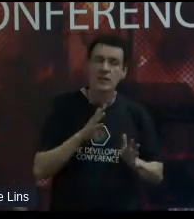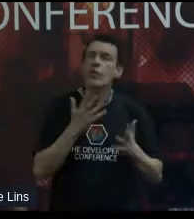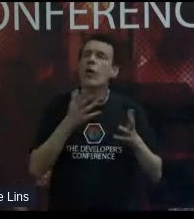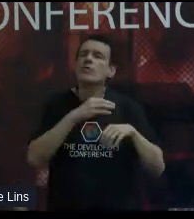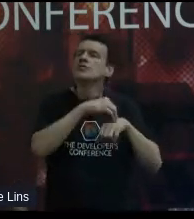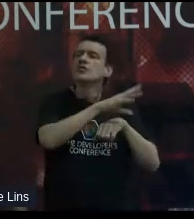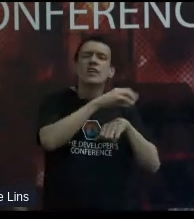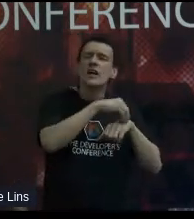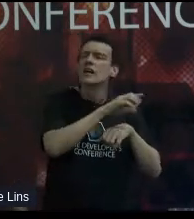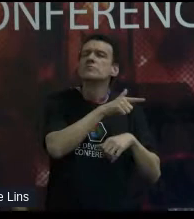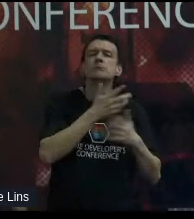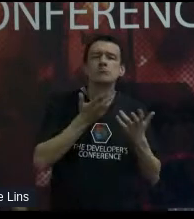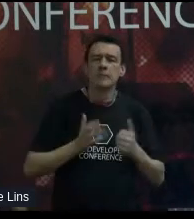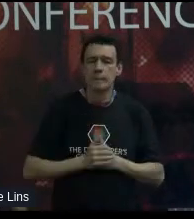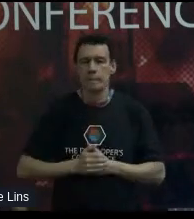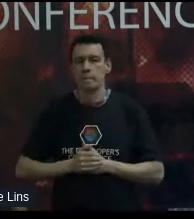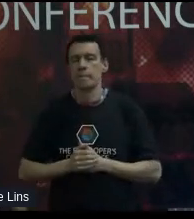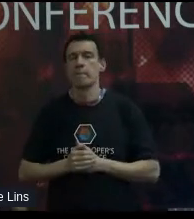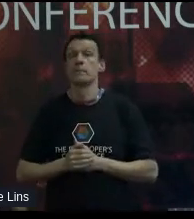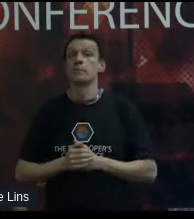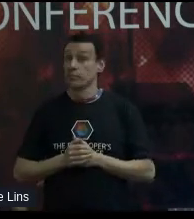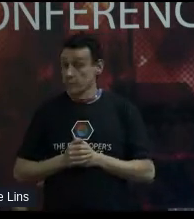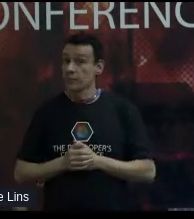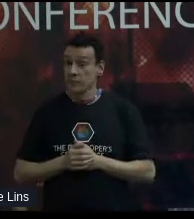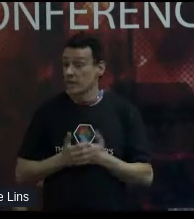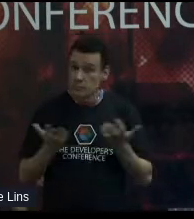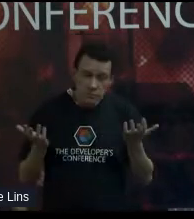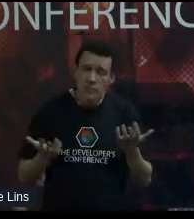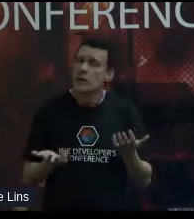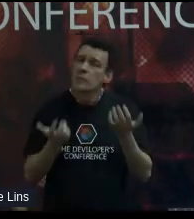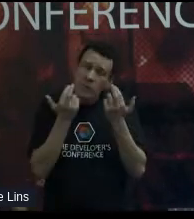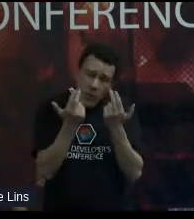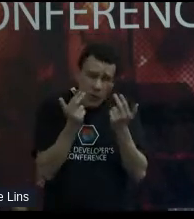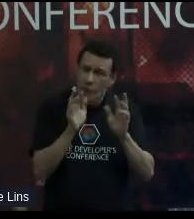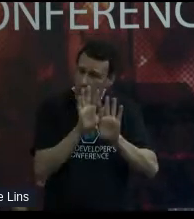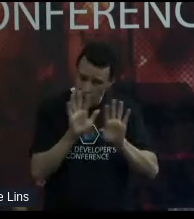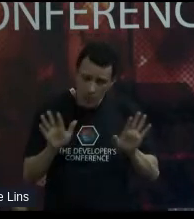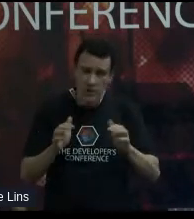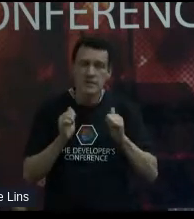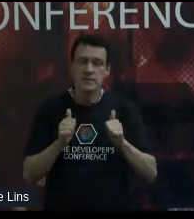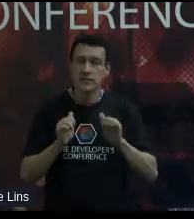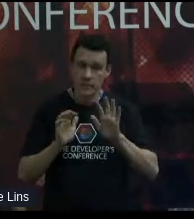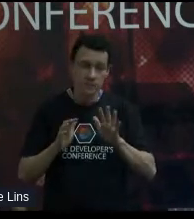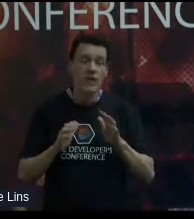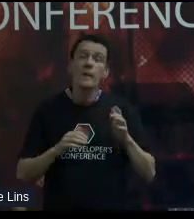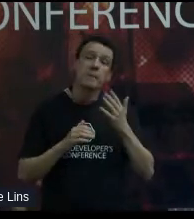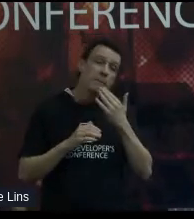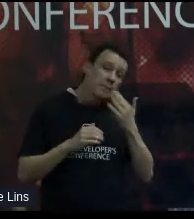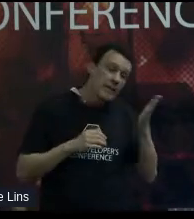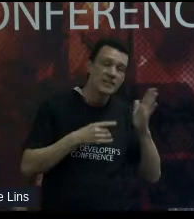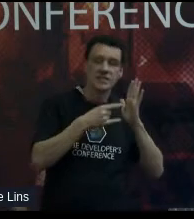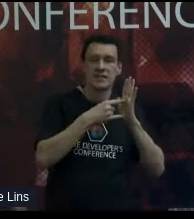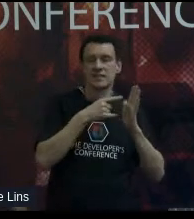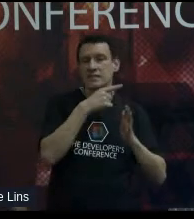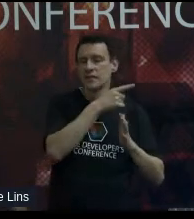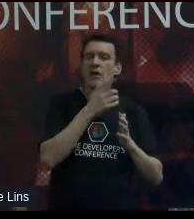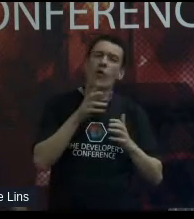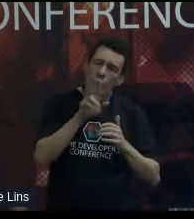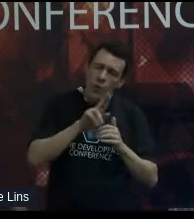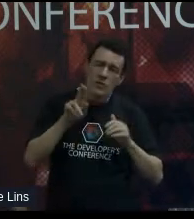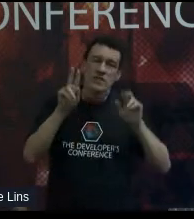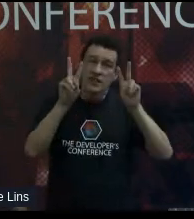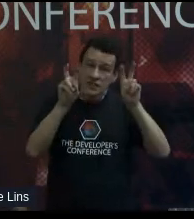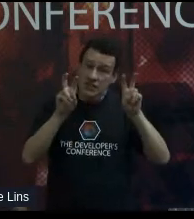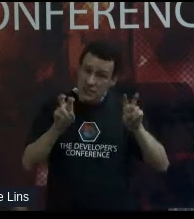para ela? Basicamente a mesma coisa, né, Flávio? Então, o desenvolvedor é implementar os títulos usando as propriedades ou os